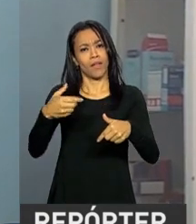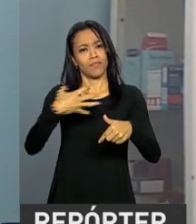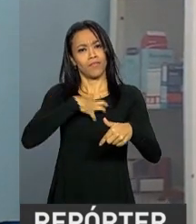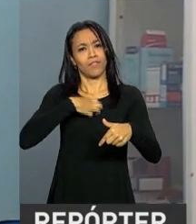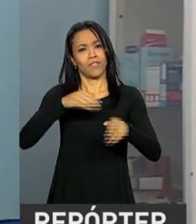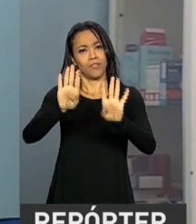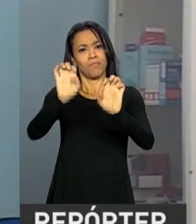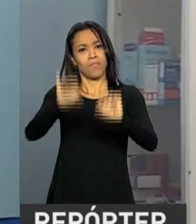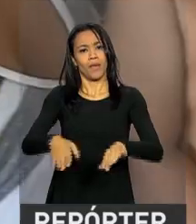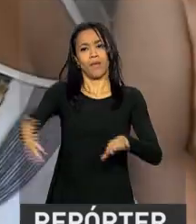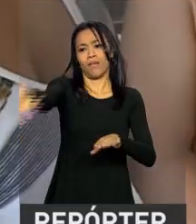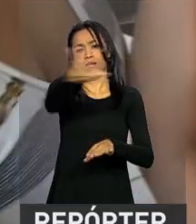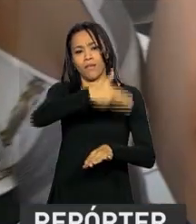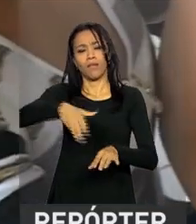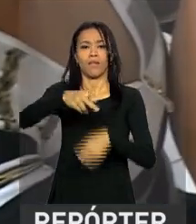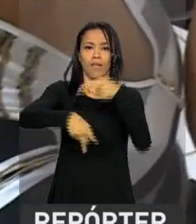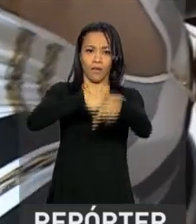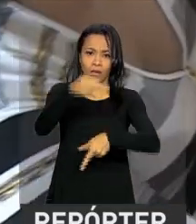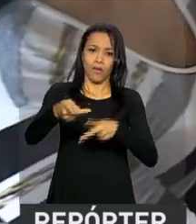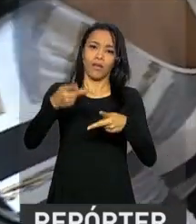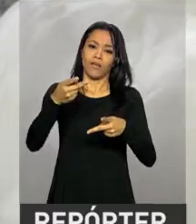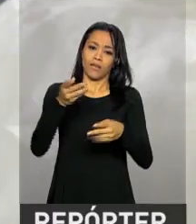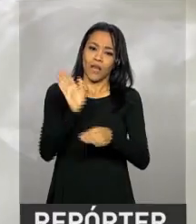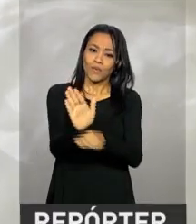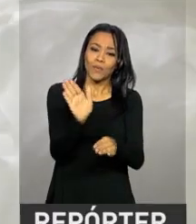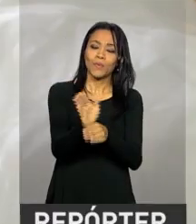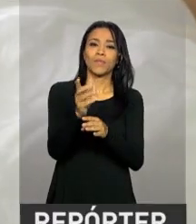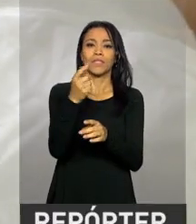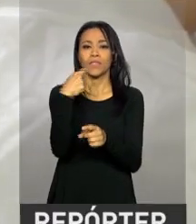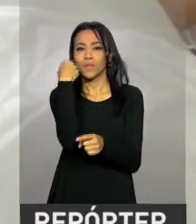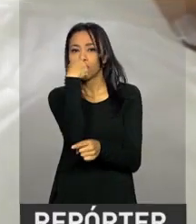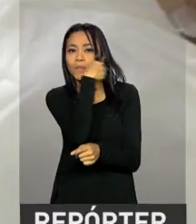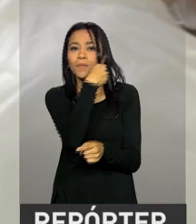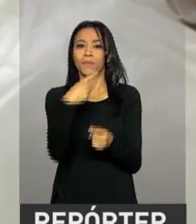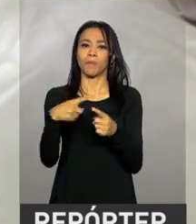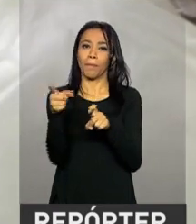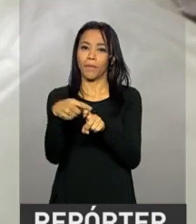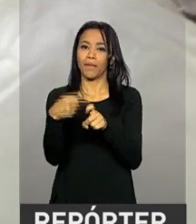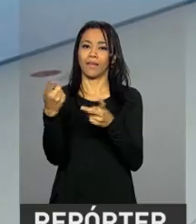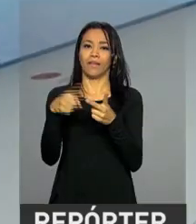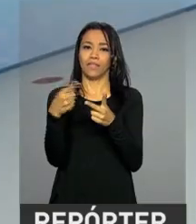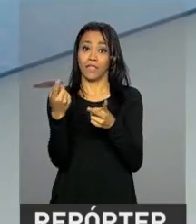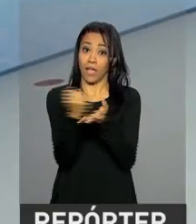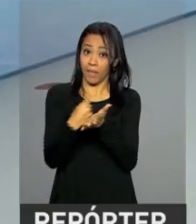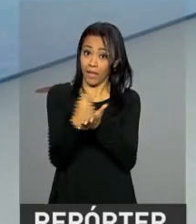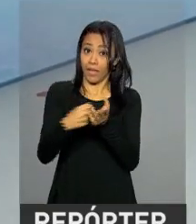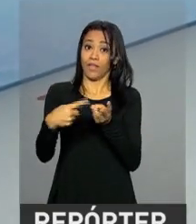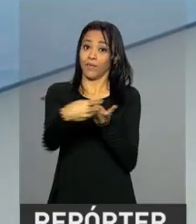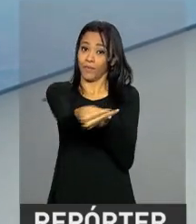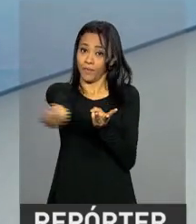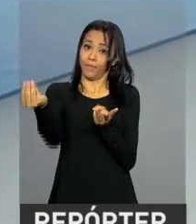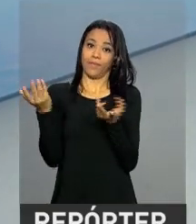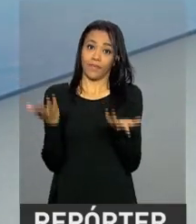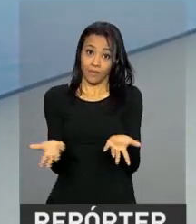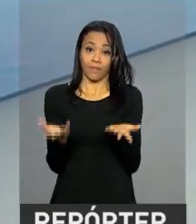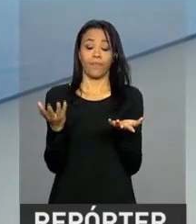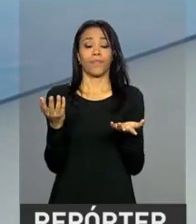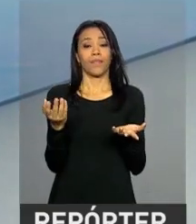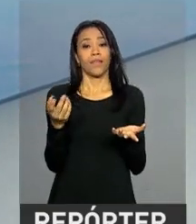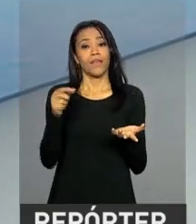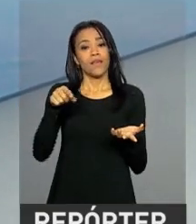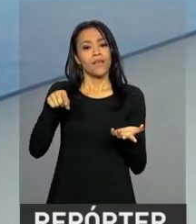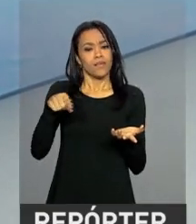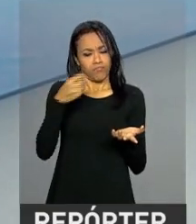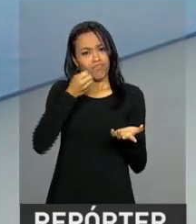da cidadania, estão fazendo consultas médicas, odontológicas, distribuindo remédios. Portanto, ao lado